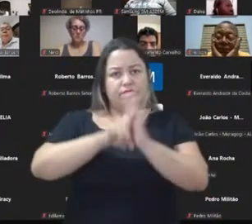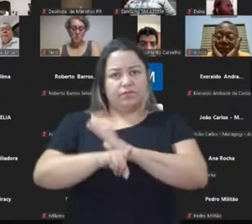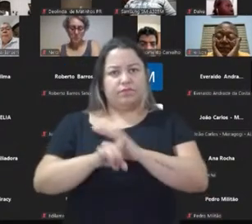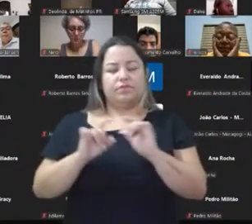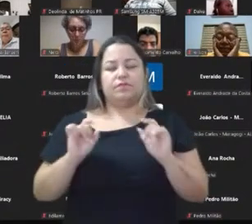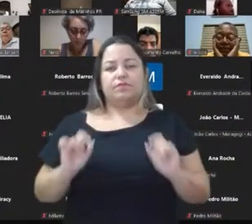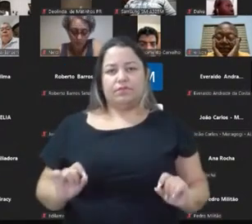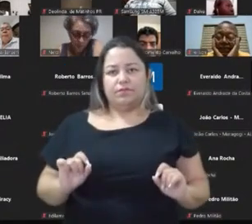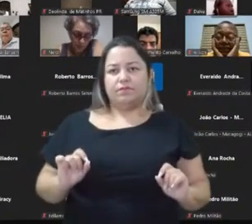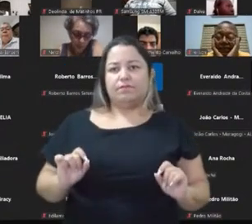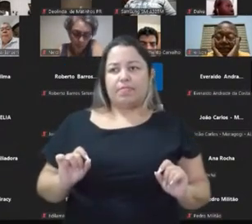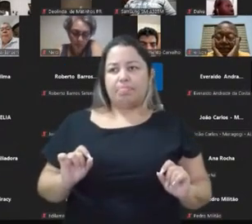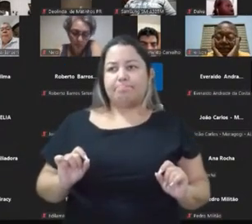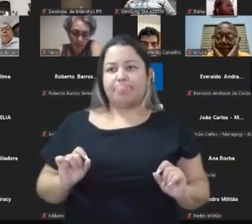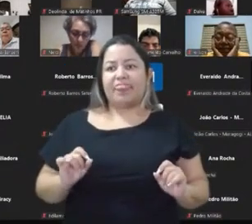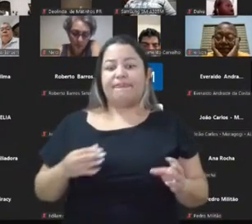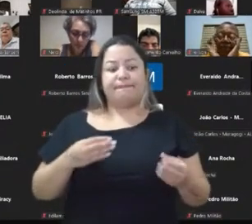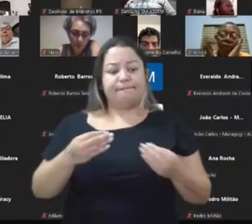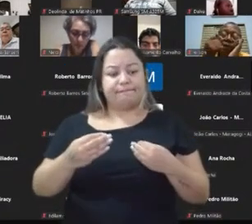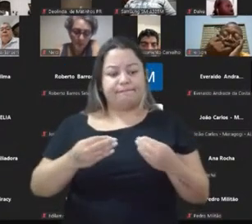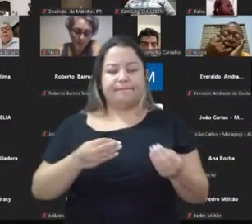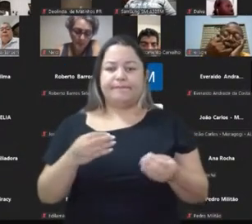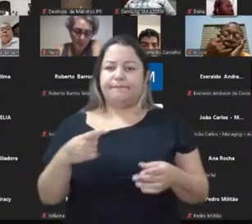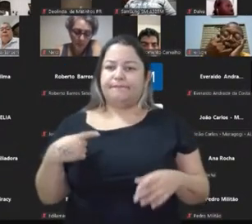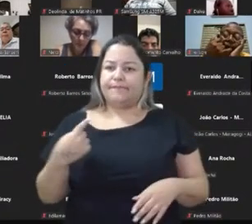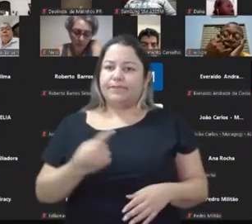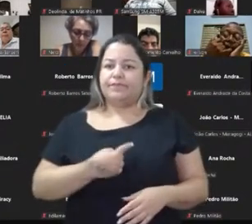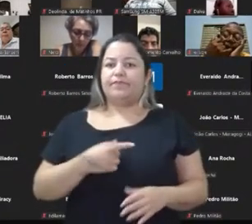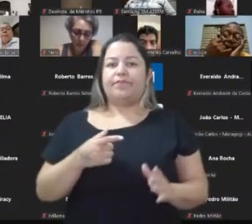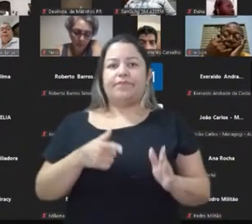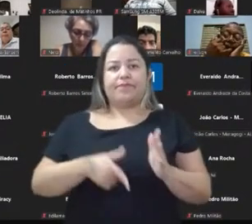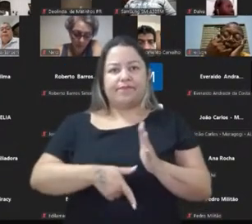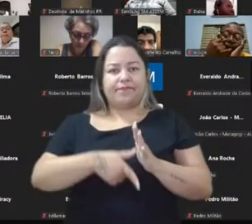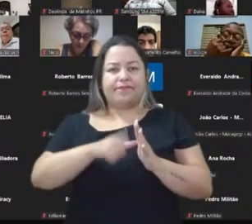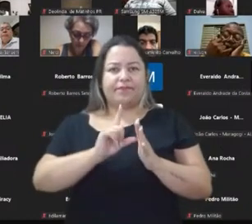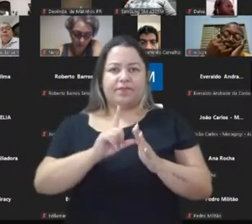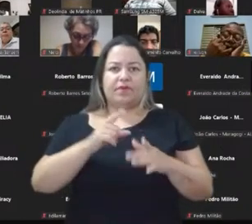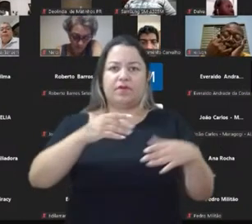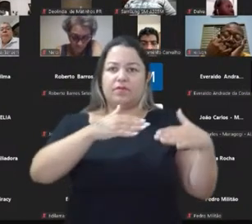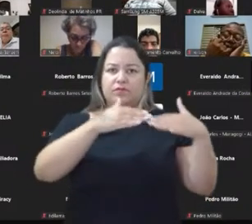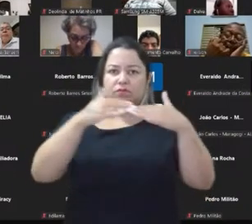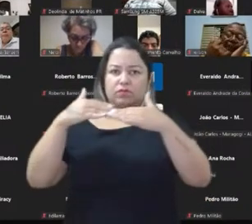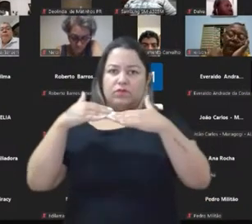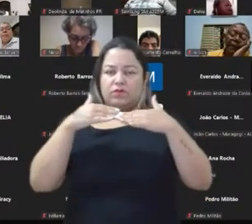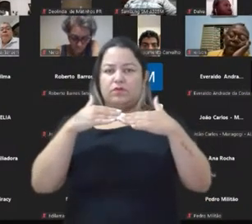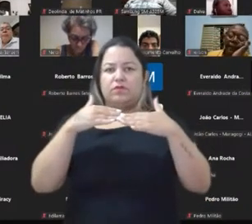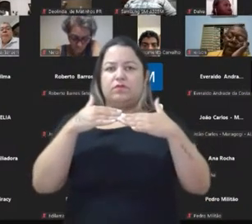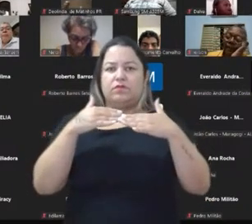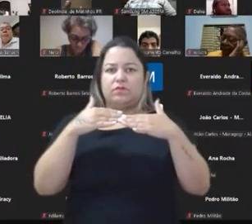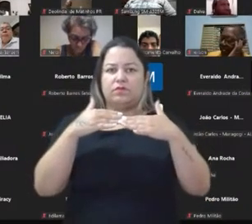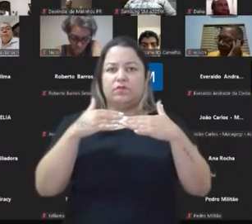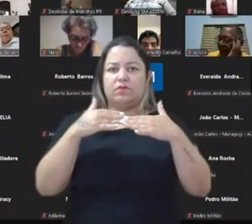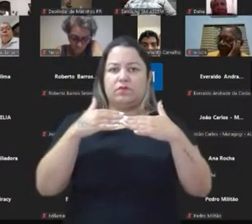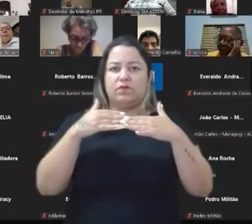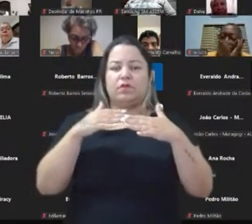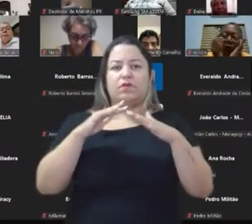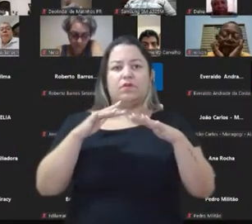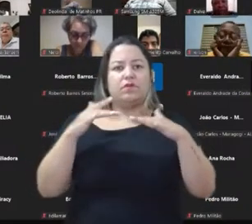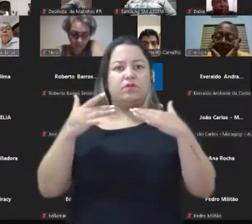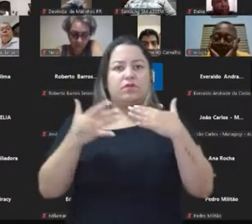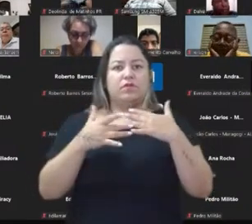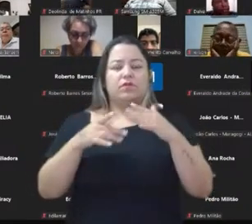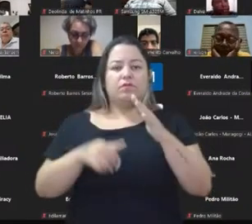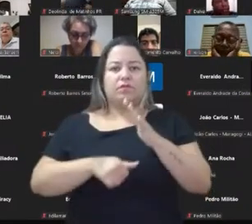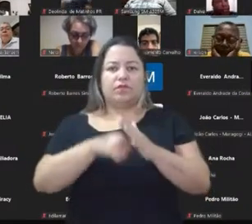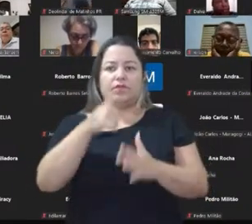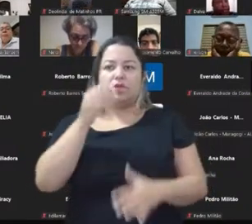eh de como a gente pode se antecipar na disputa ou nos conteúdos das redes né primeiro